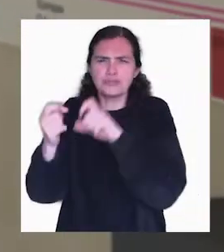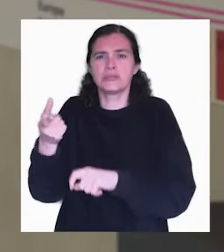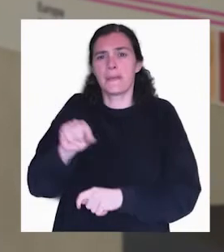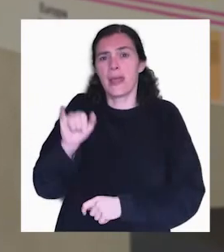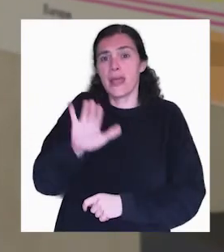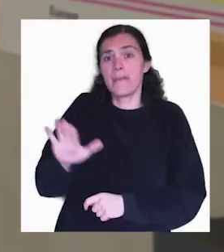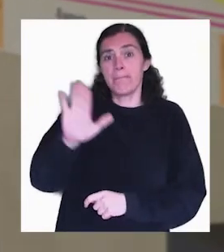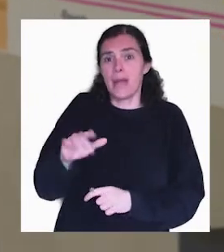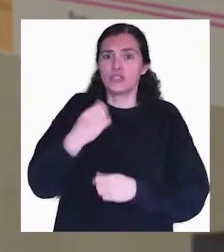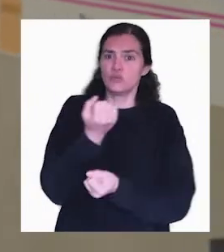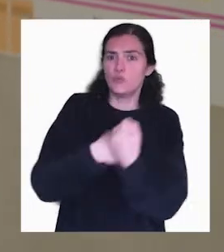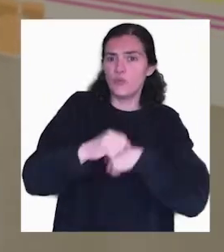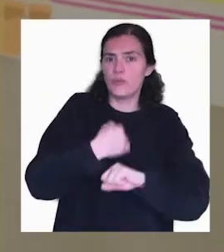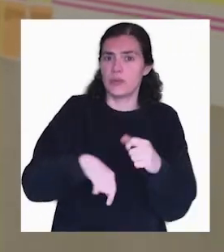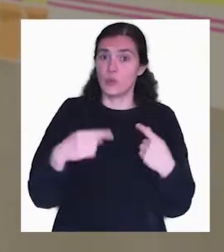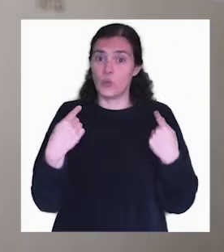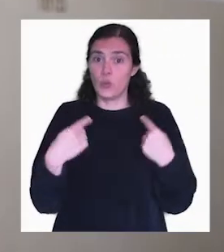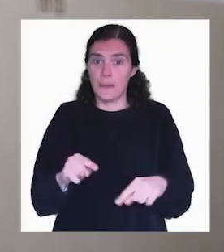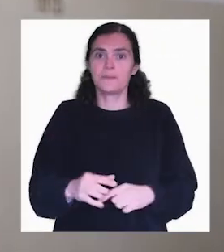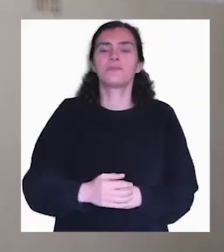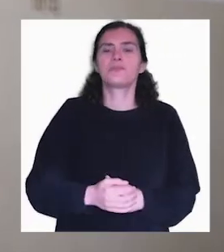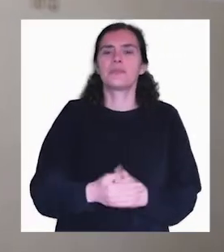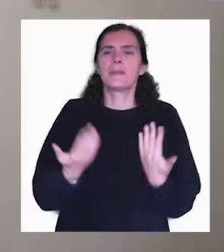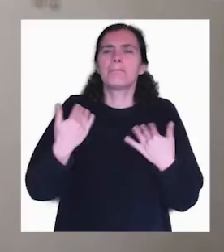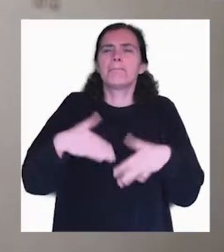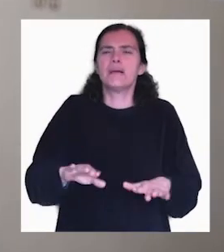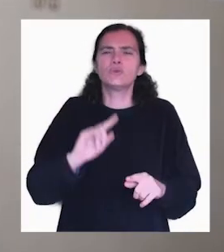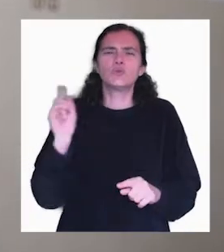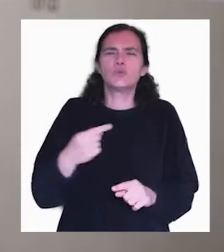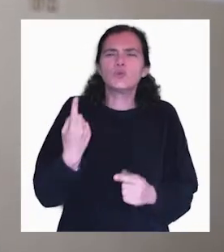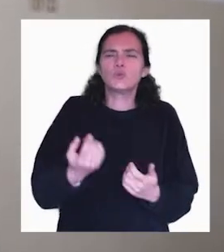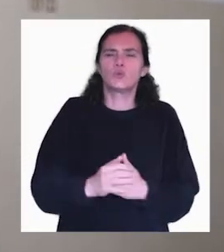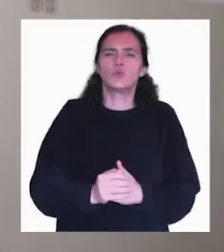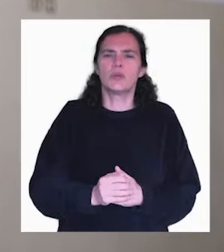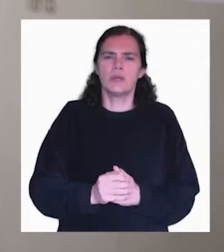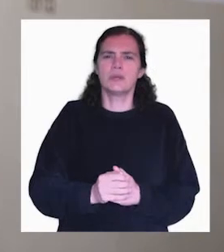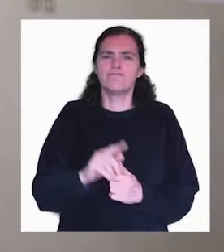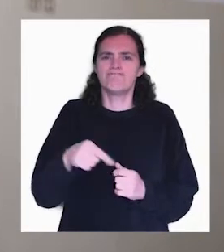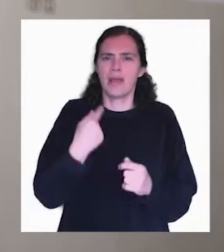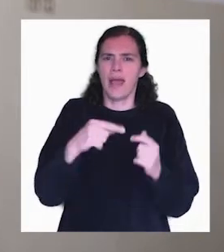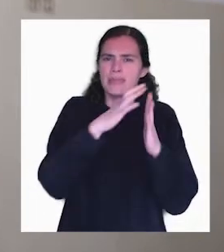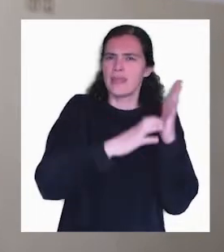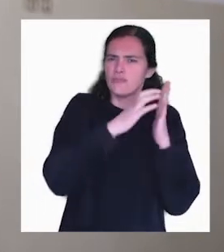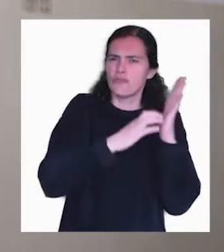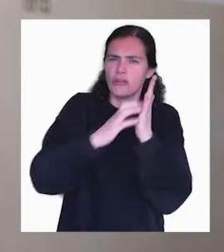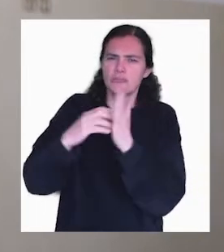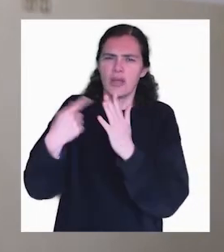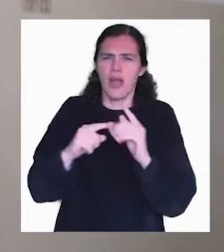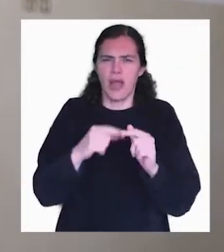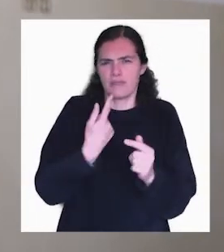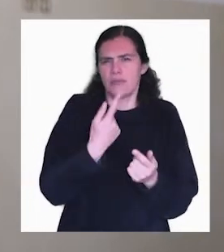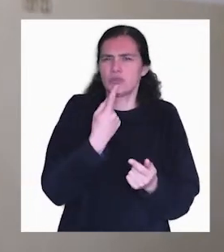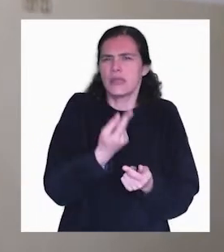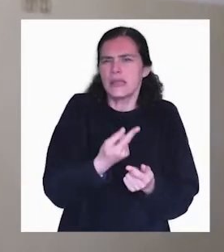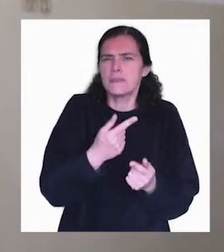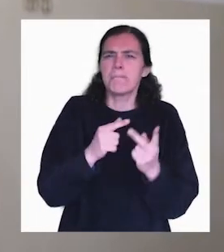imagens em movimento, mas que todas estas entradas textuais, estes verbetes, como lhes